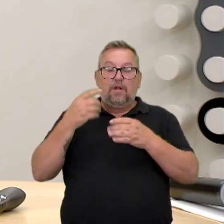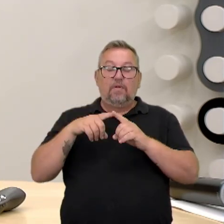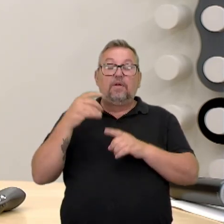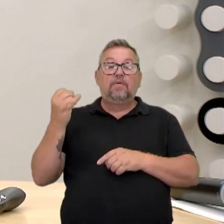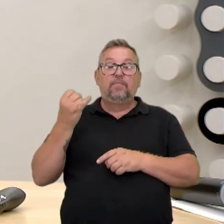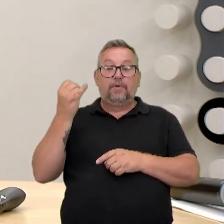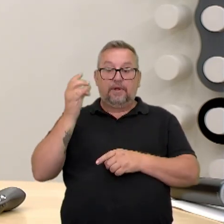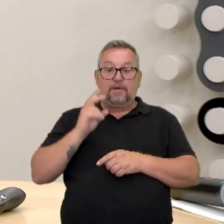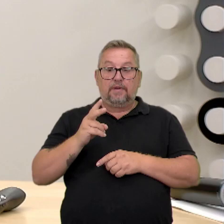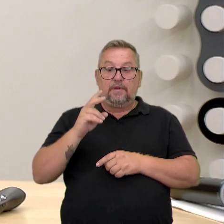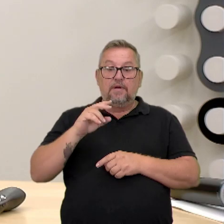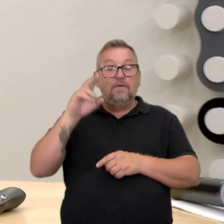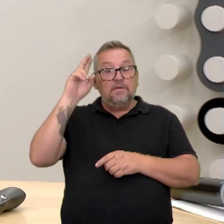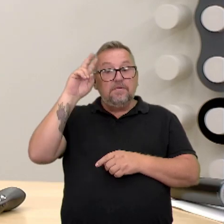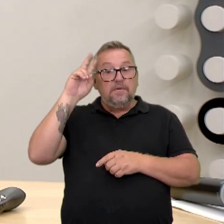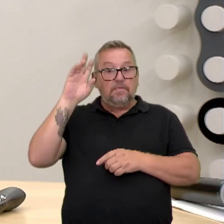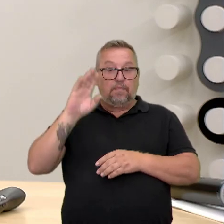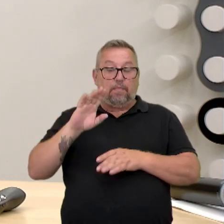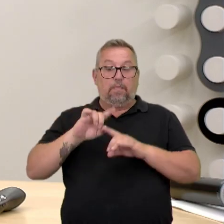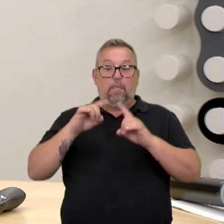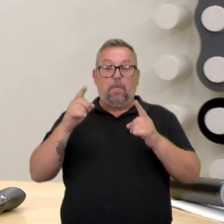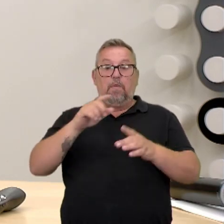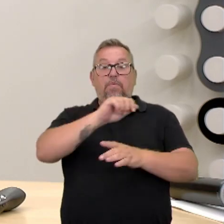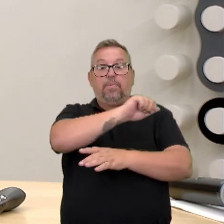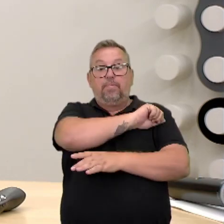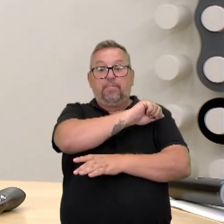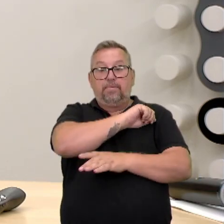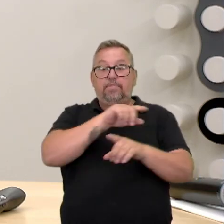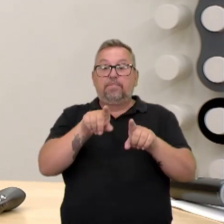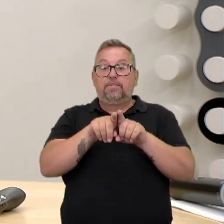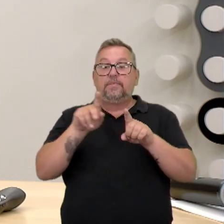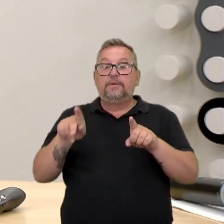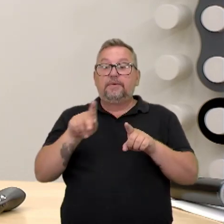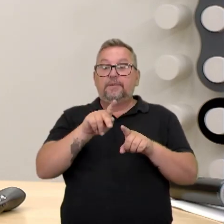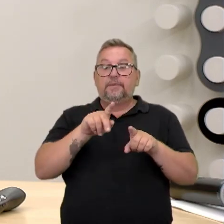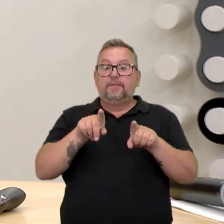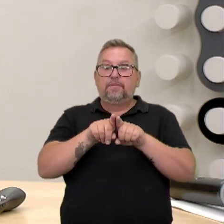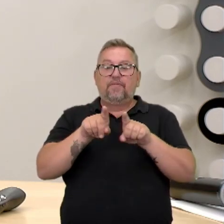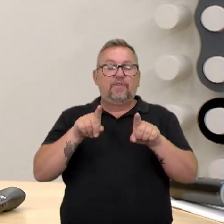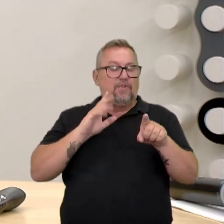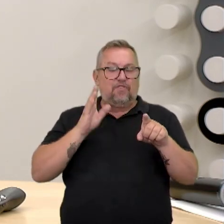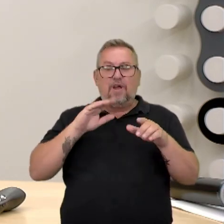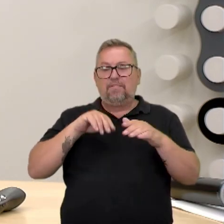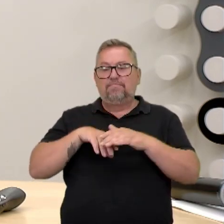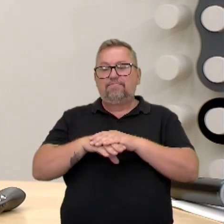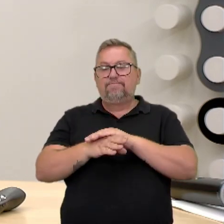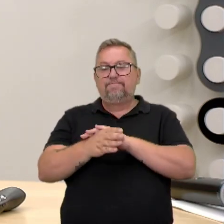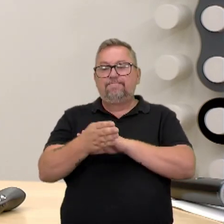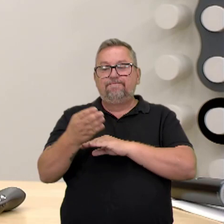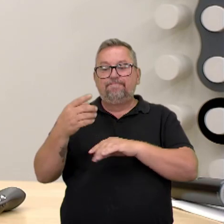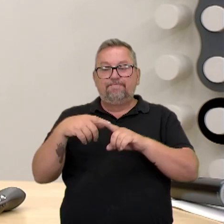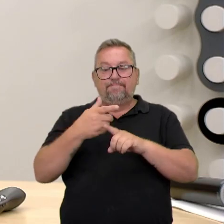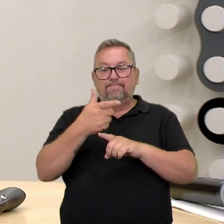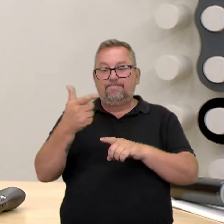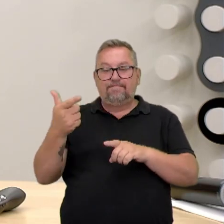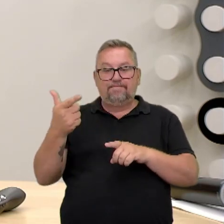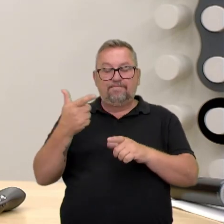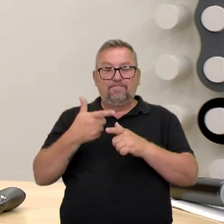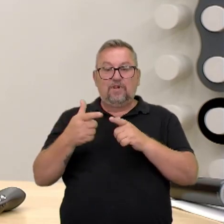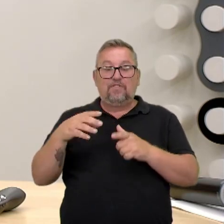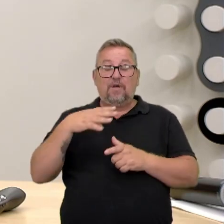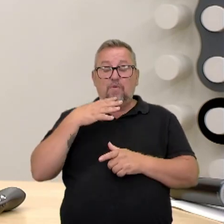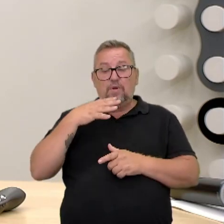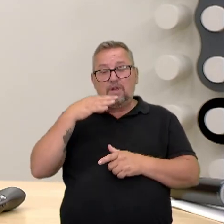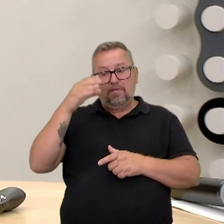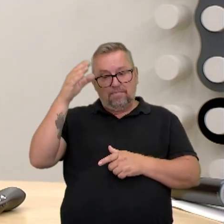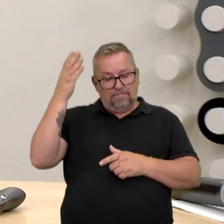sempre retratar isso, tanto para o aluno como para o professor. O professor já está mais habituado, então ele já tem, né, um conhecimento